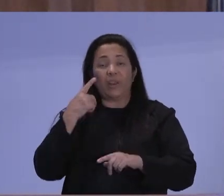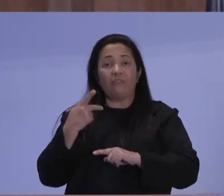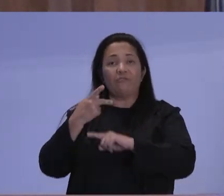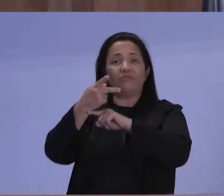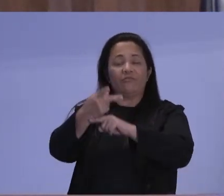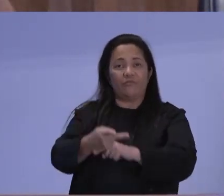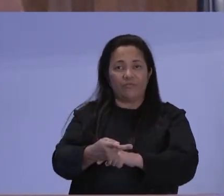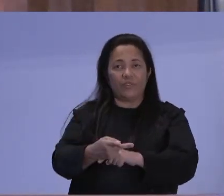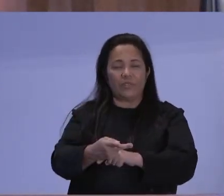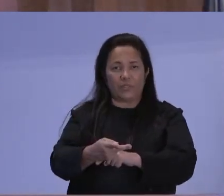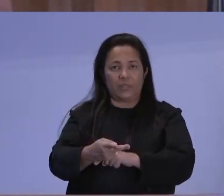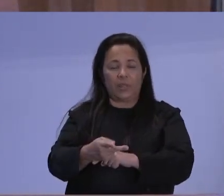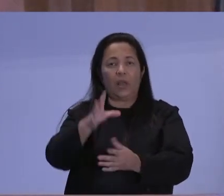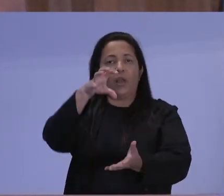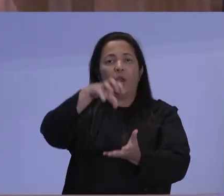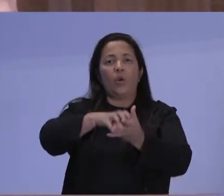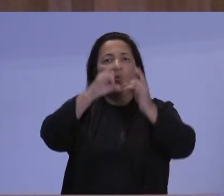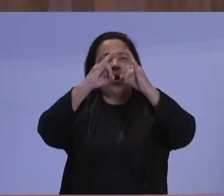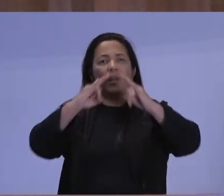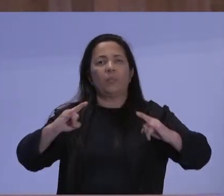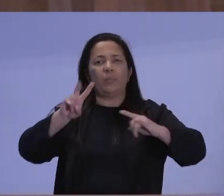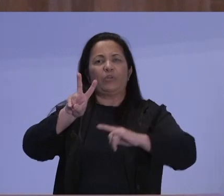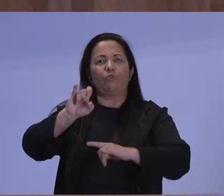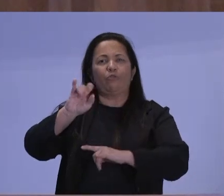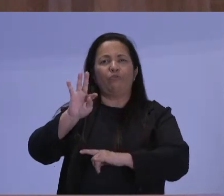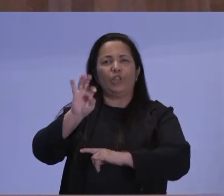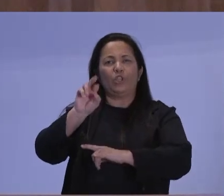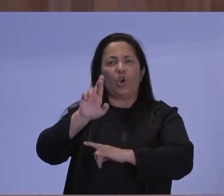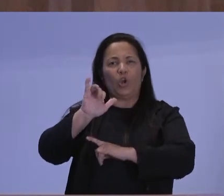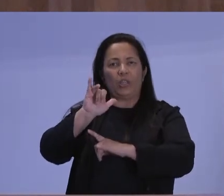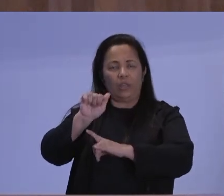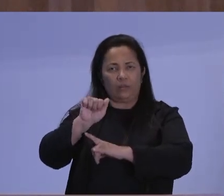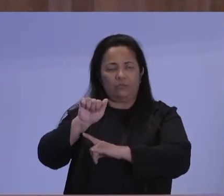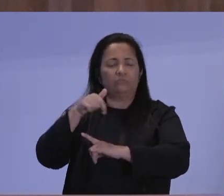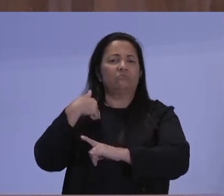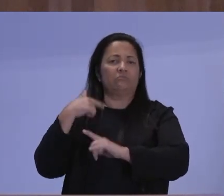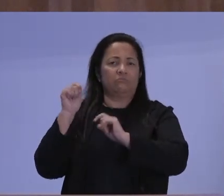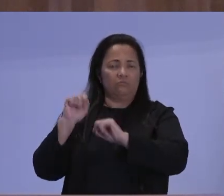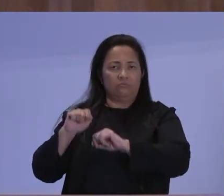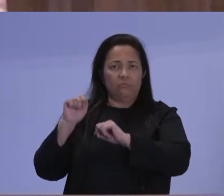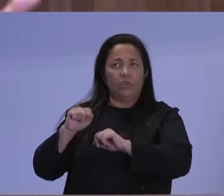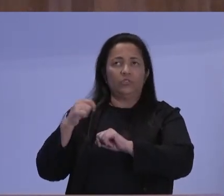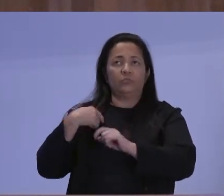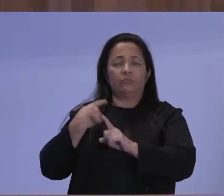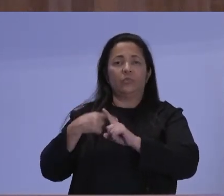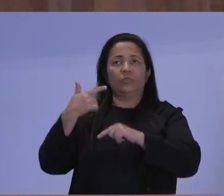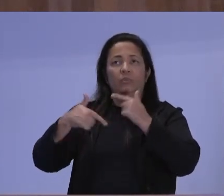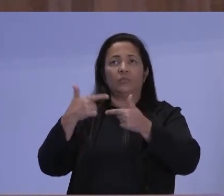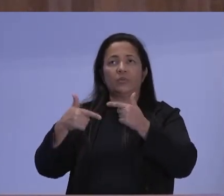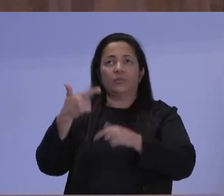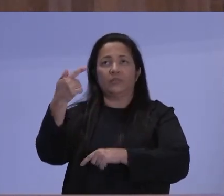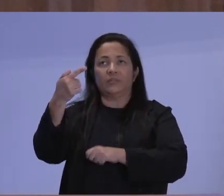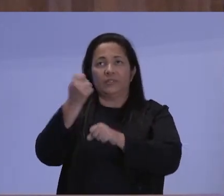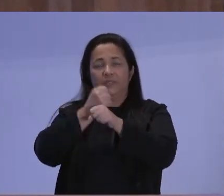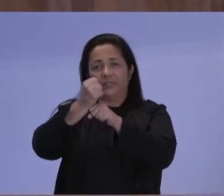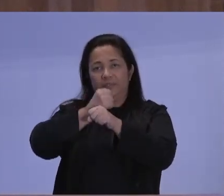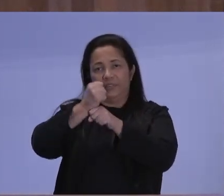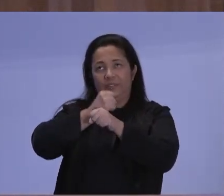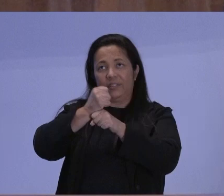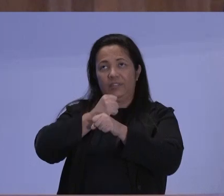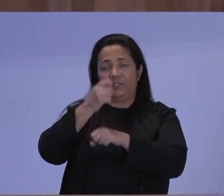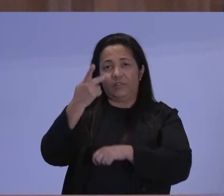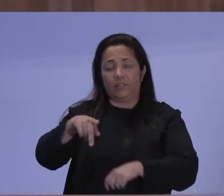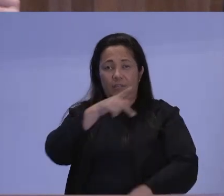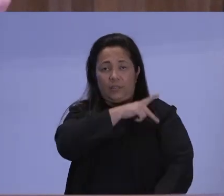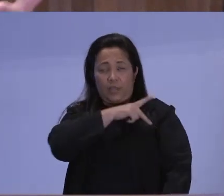visita, dialogar, ver como é que a gente pode. Eu estou na presidência da Comissão de Direitos Humanos, aqui, 7º ano à frente, começo agora o 7º ano à frente da presidência da